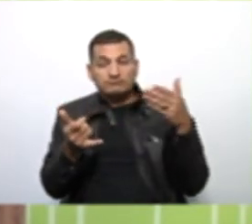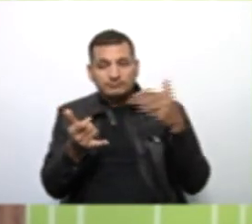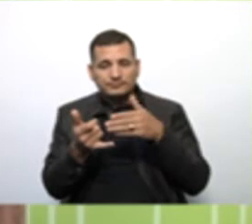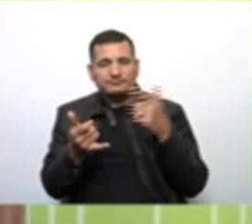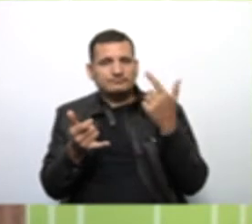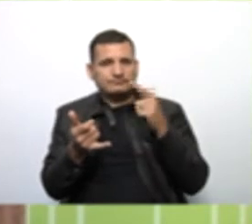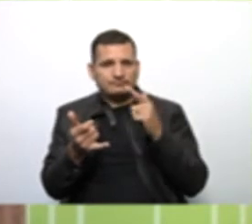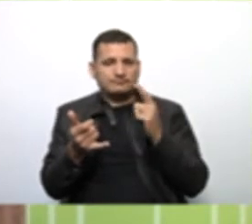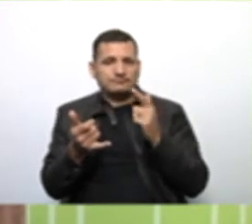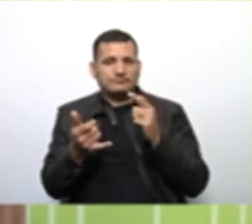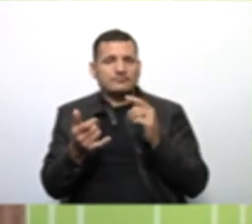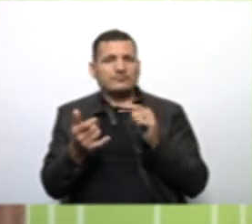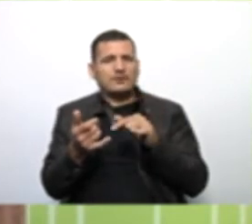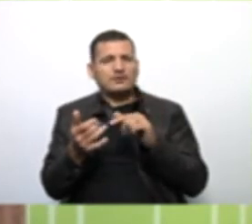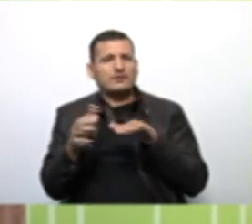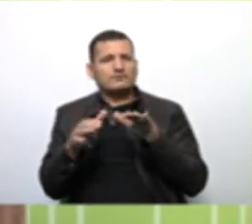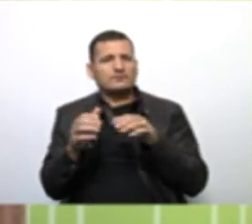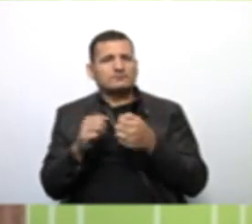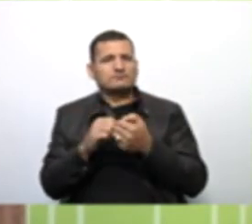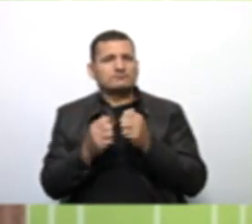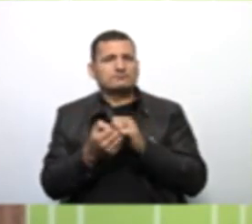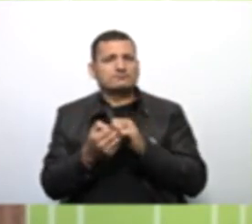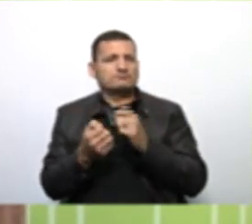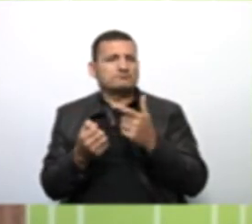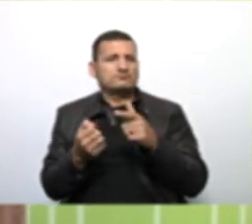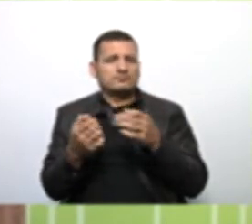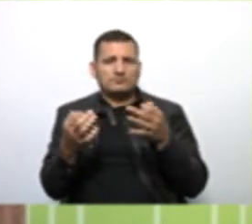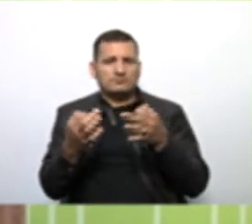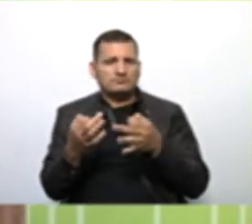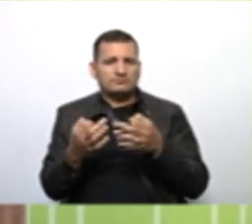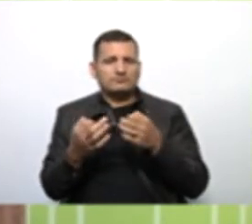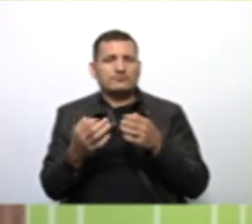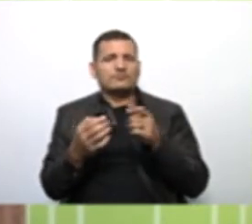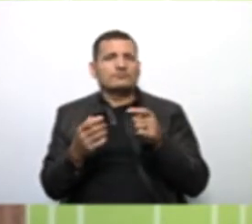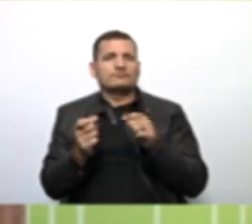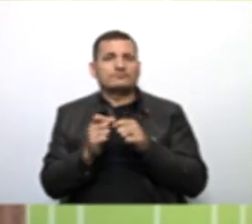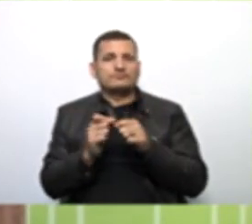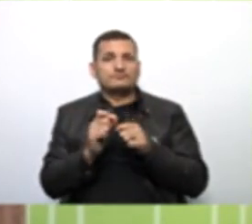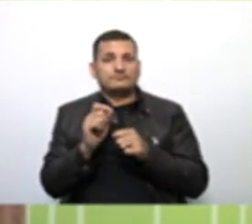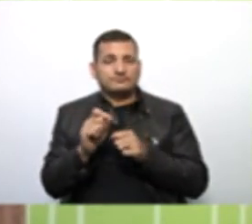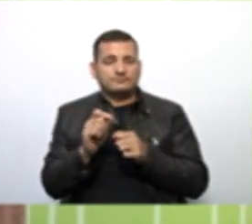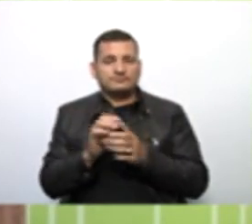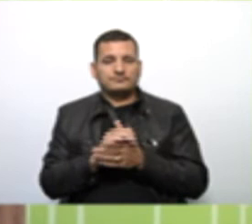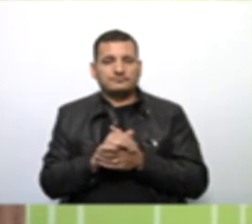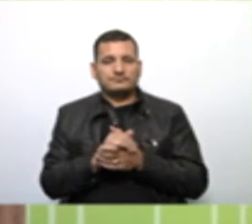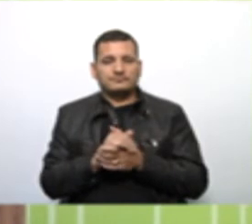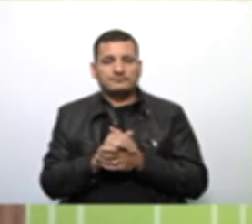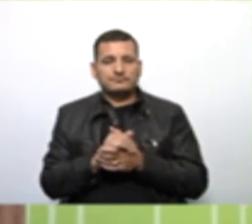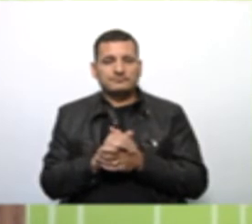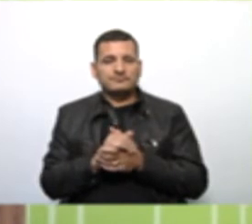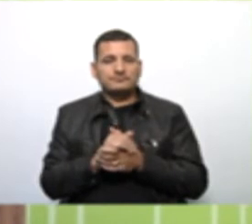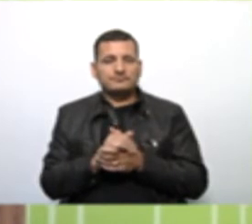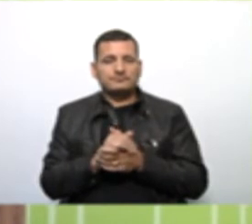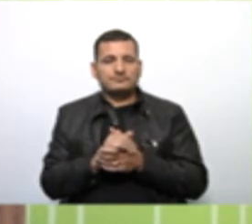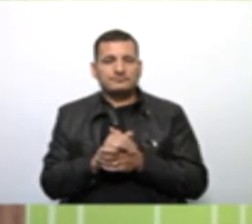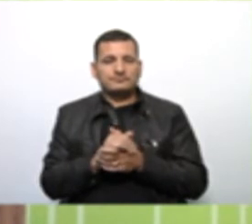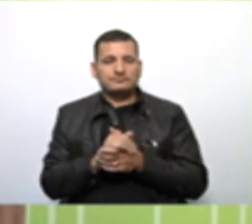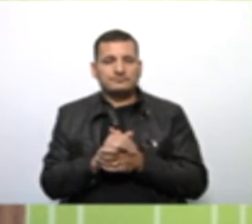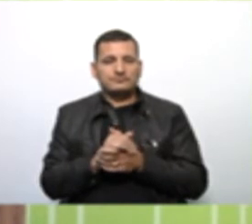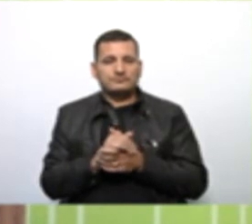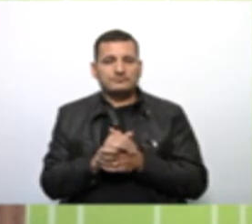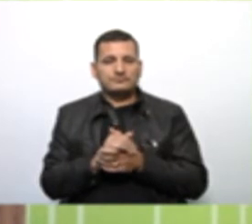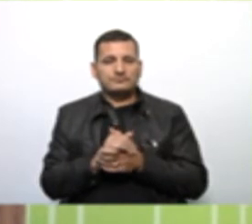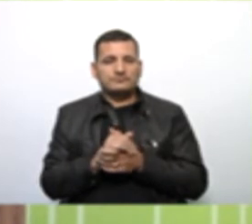dispositivos móveis, só que não fica adaptado na sua tela. Perfeito. O que você vai fazer? Você vai apresentar, vai ter